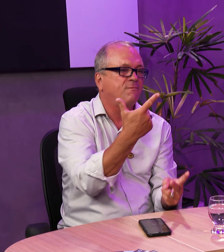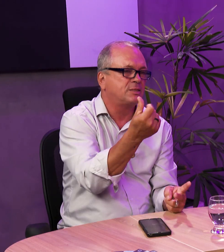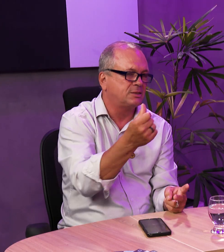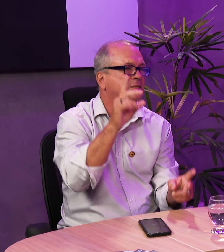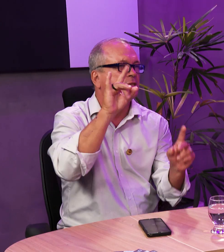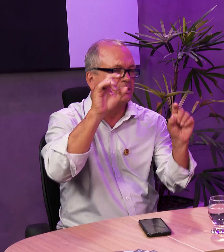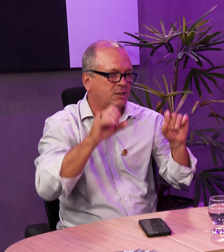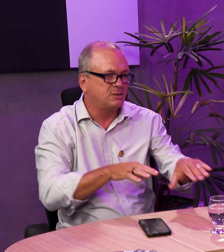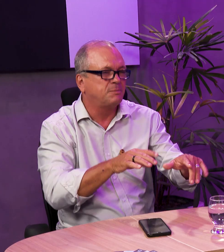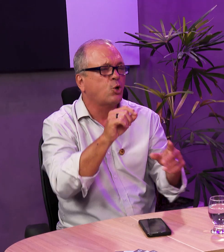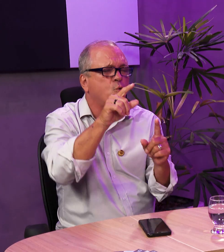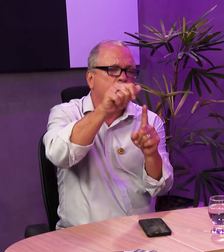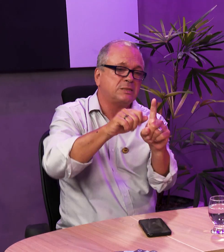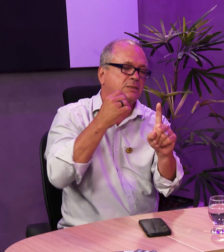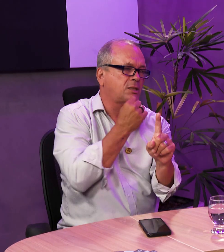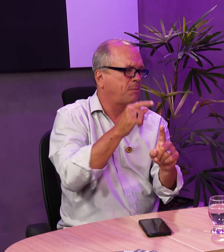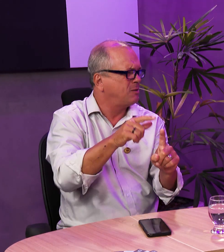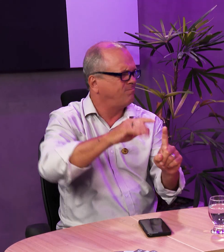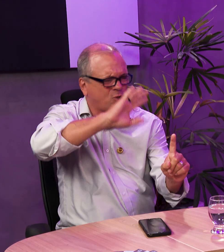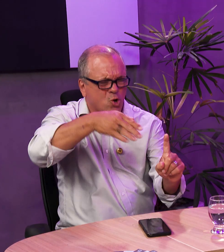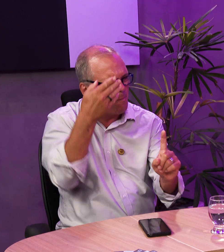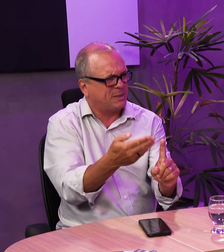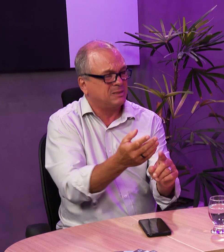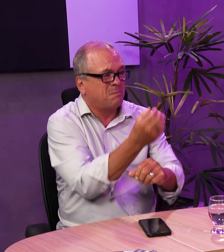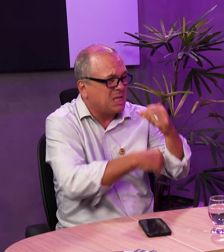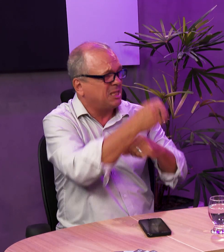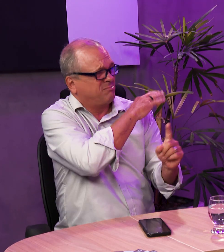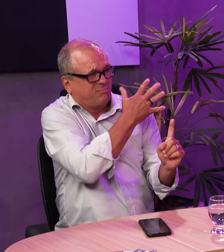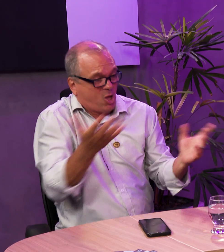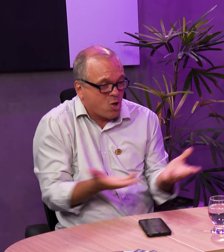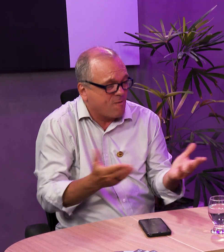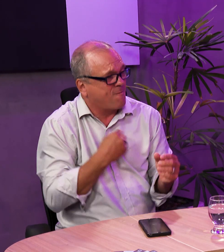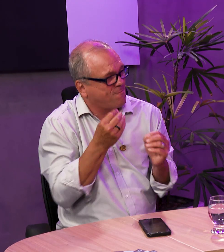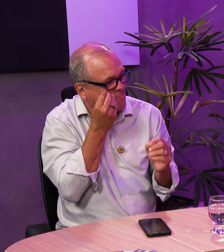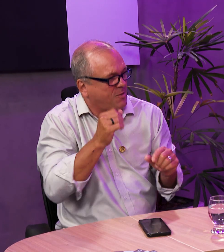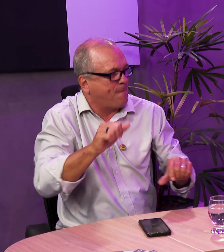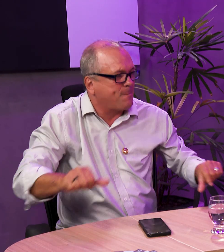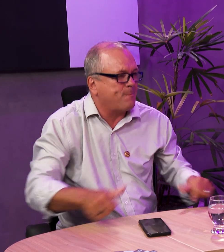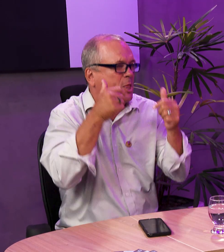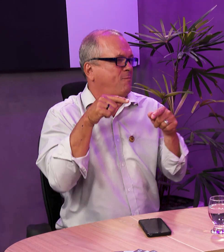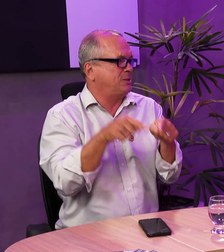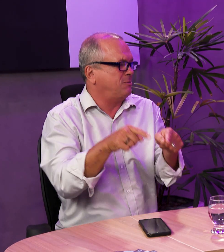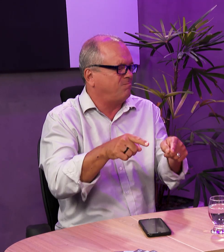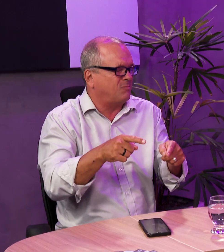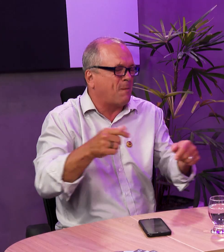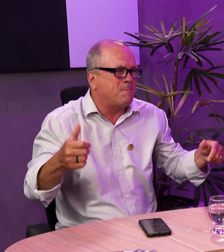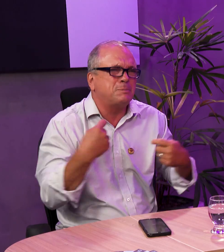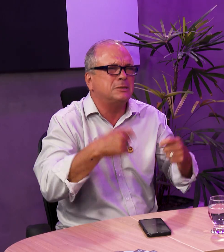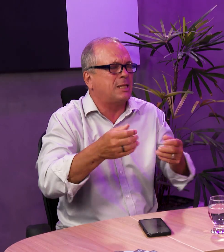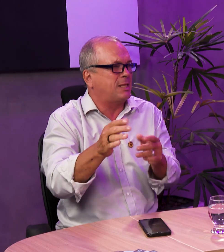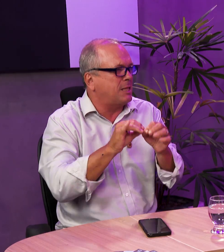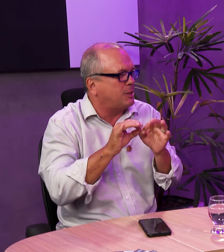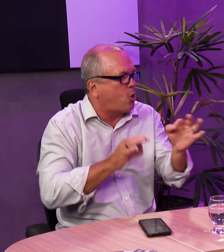estudou e também, né, se sensibiliza pela causa. Então, setembro, realmente, é um mês